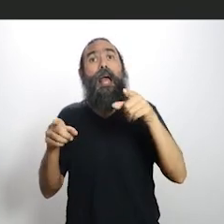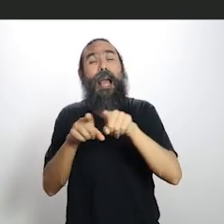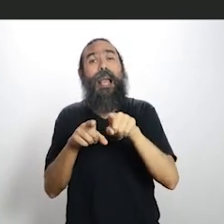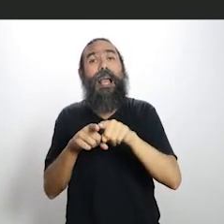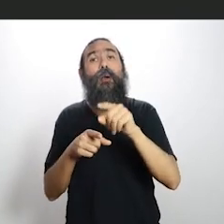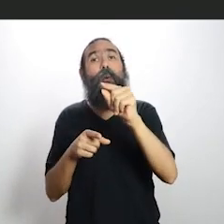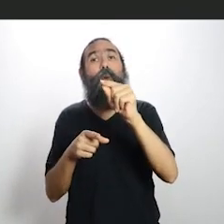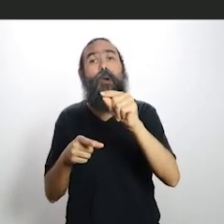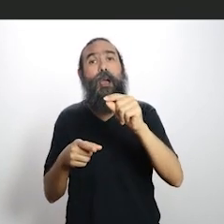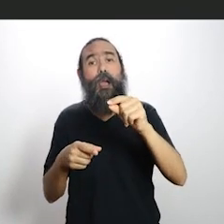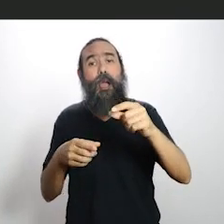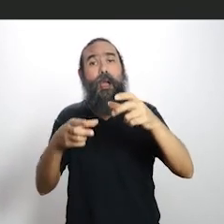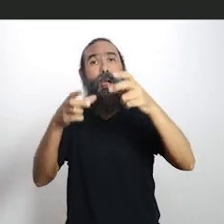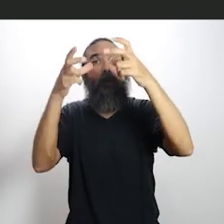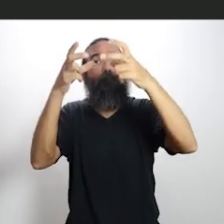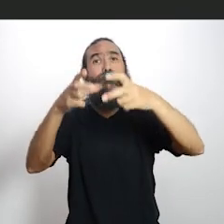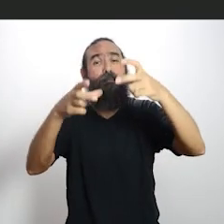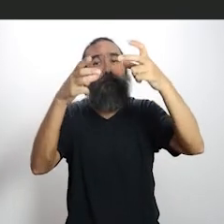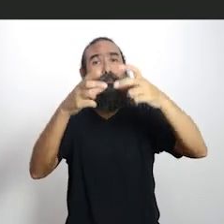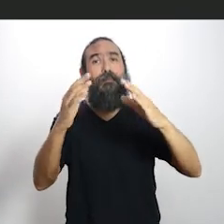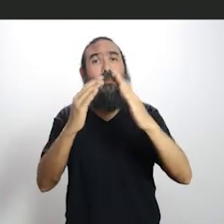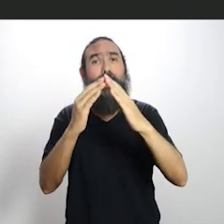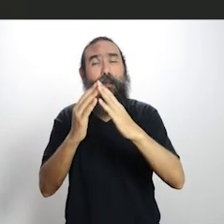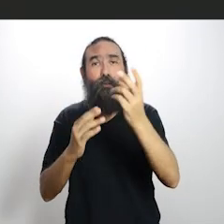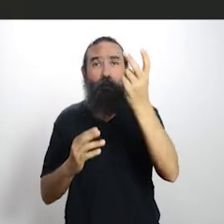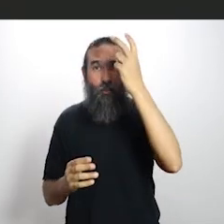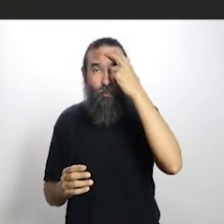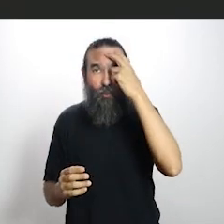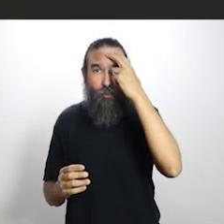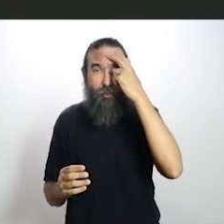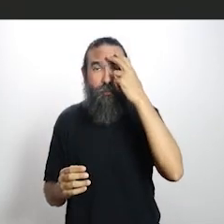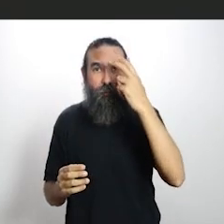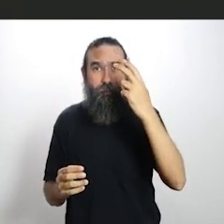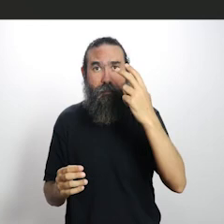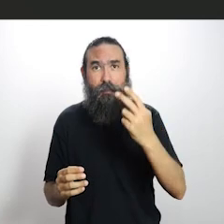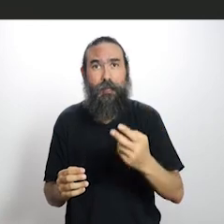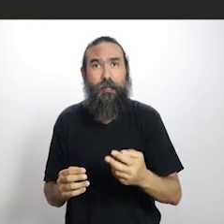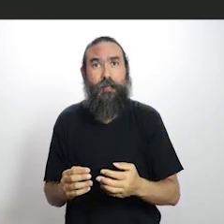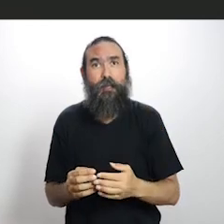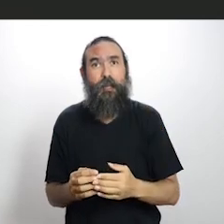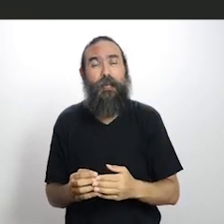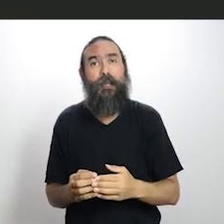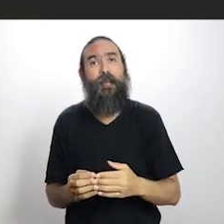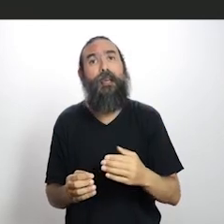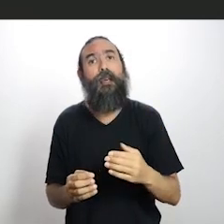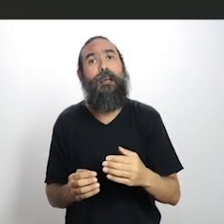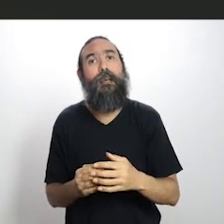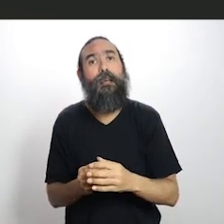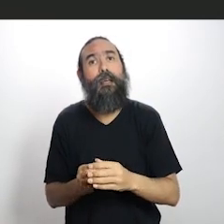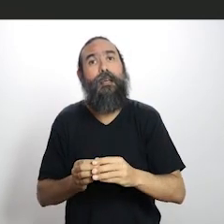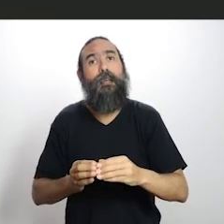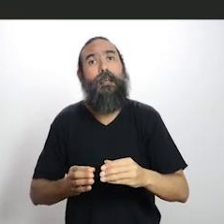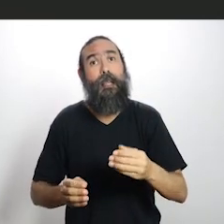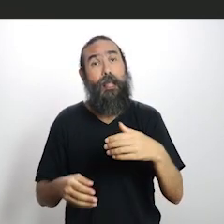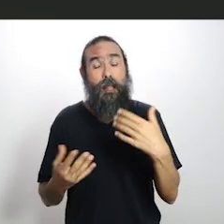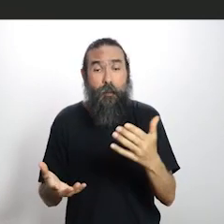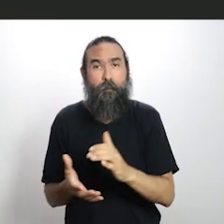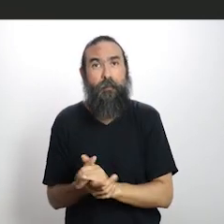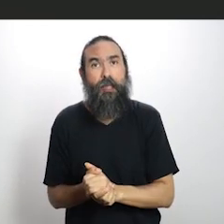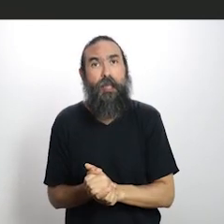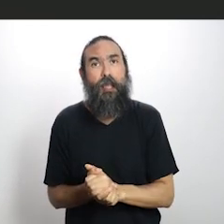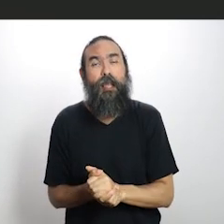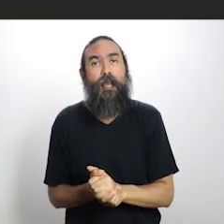mas é isso gente é seguinte eu podia falar um pouco aqui só da da lei né da